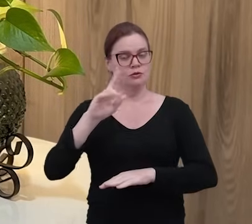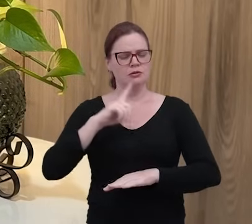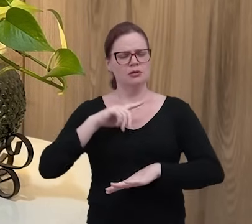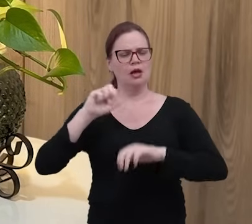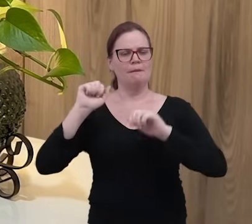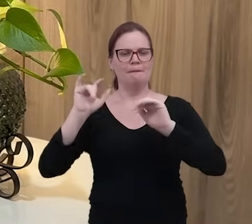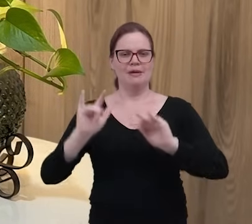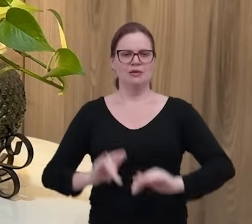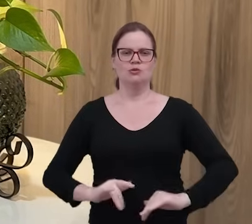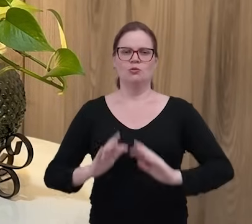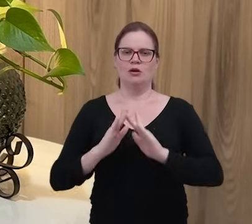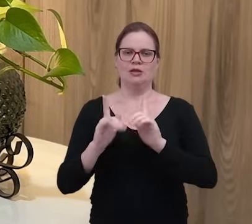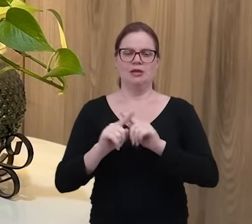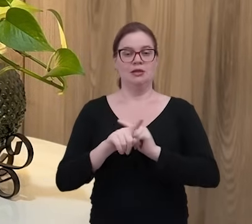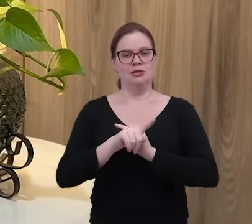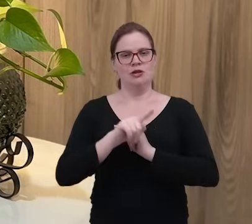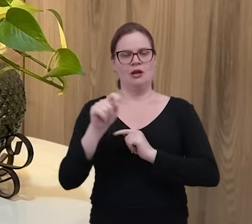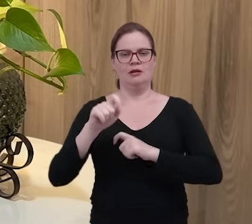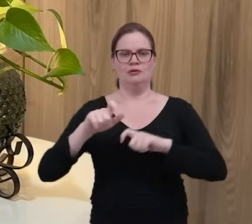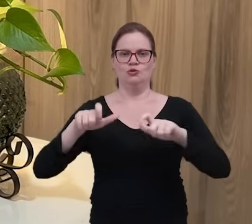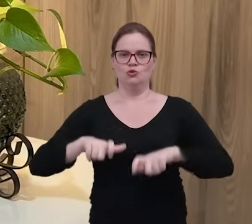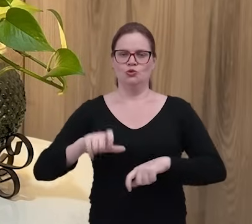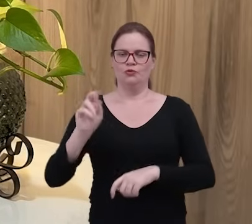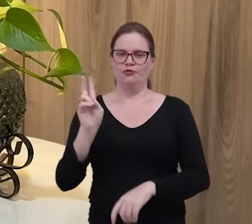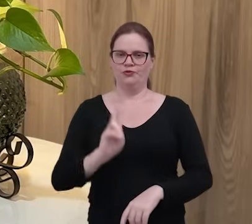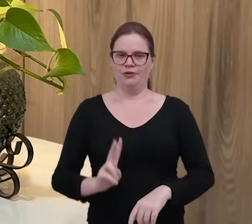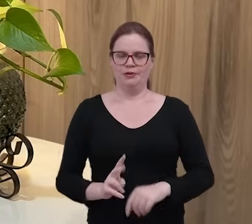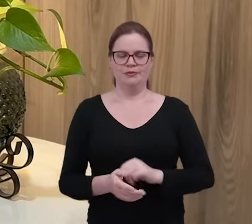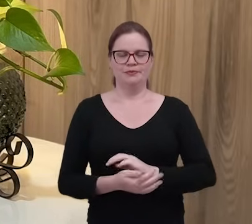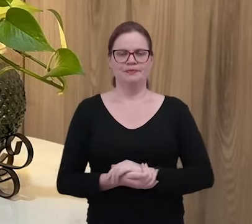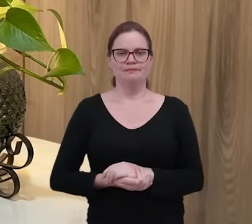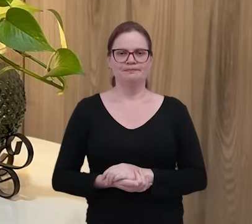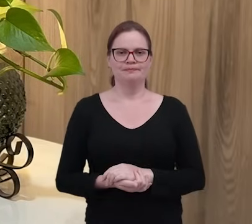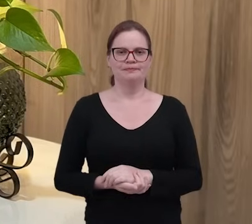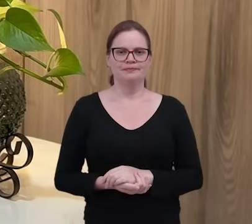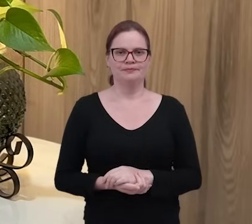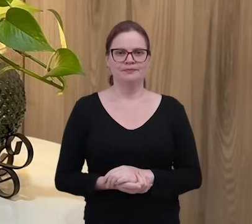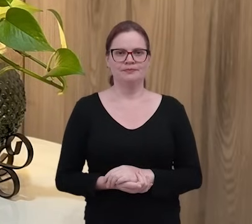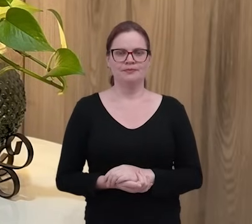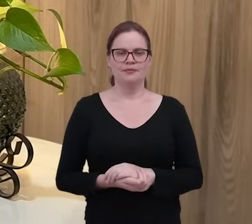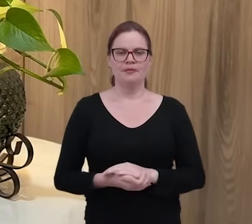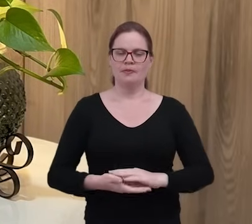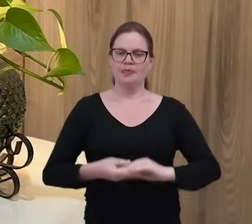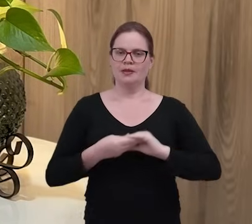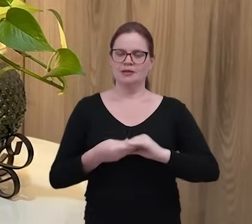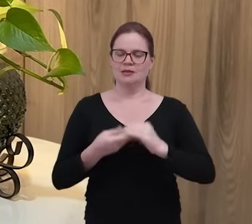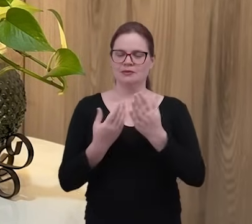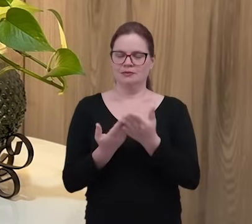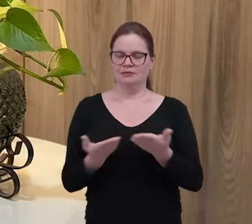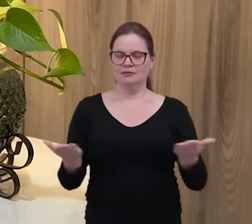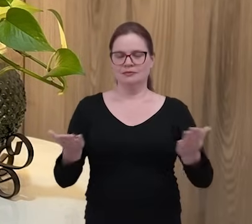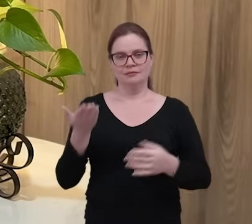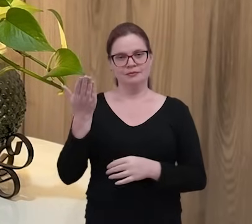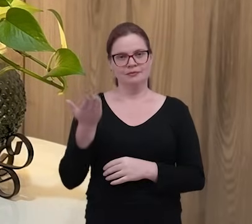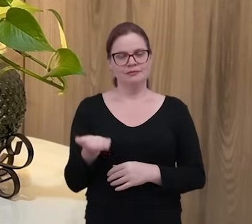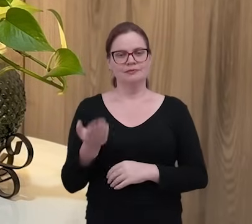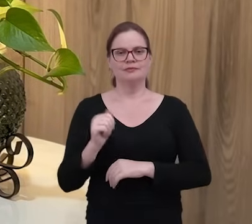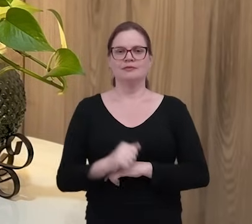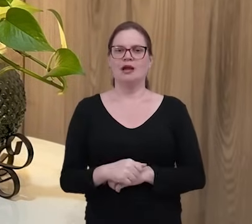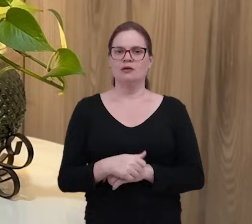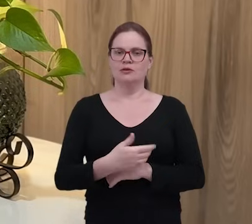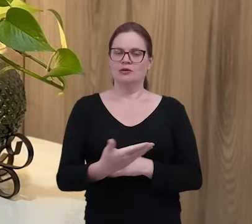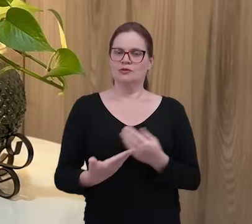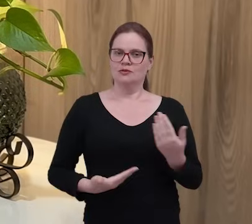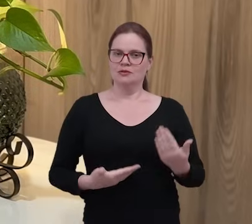tem prosperado a obra neste país, lá na Venezuela. A nossa saudação primeiro